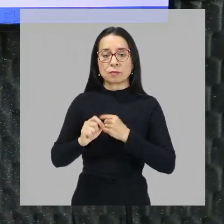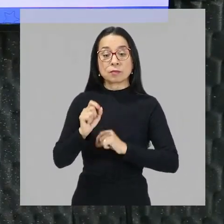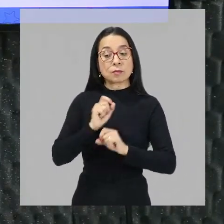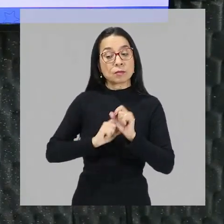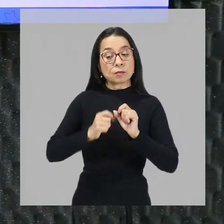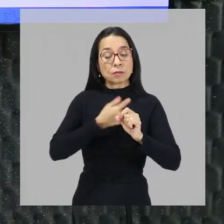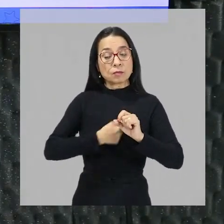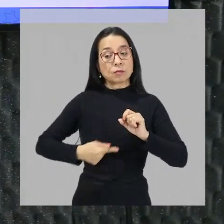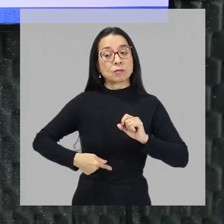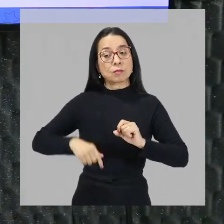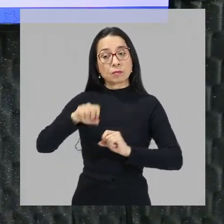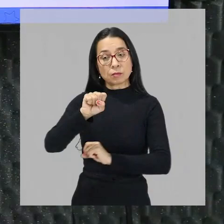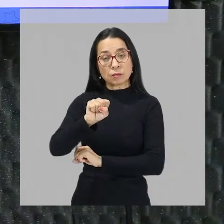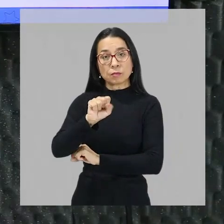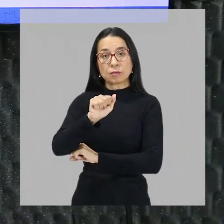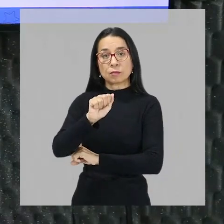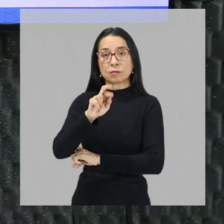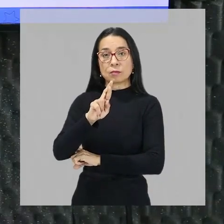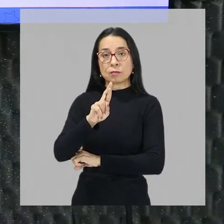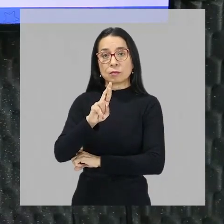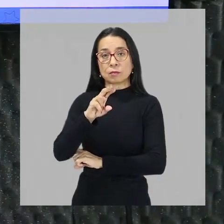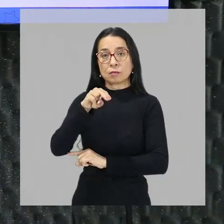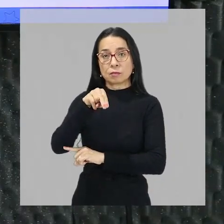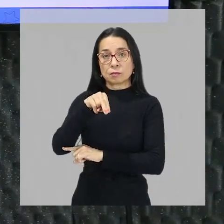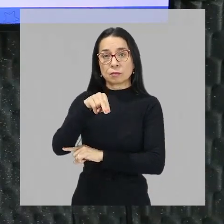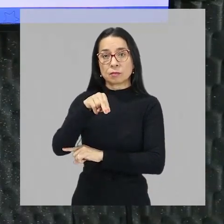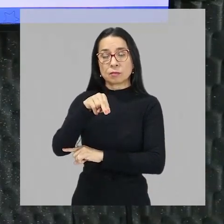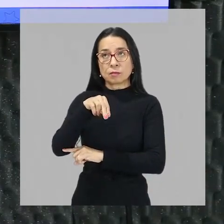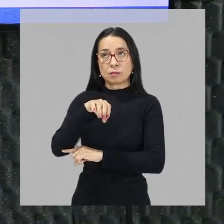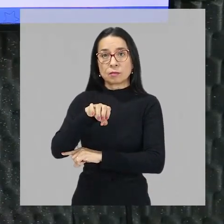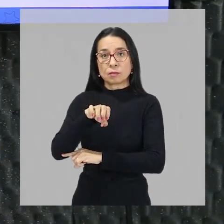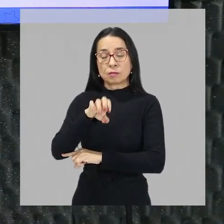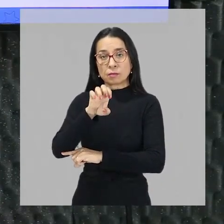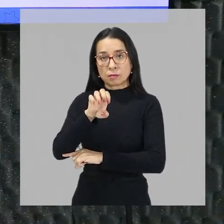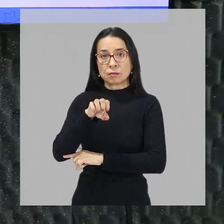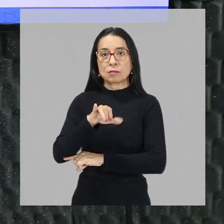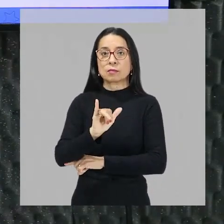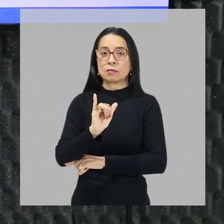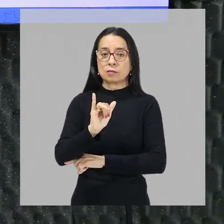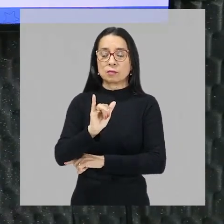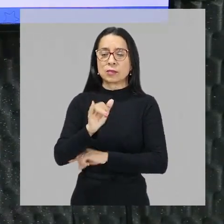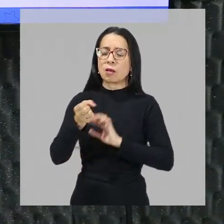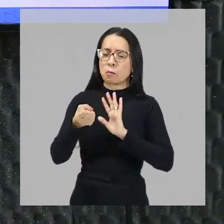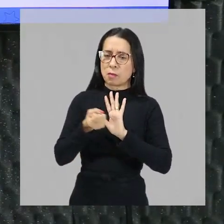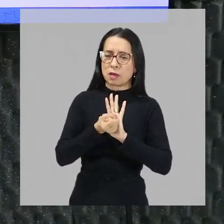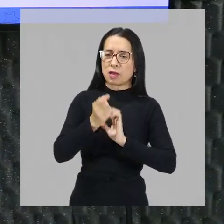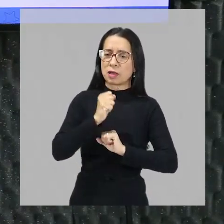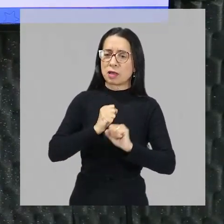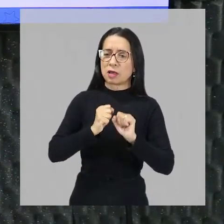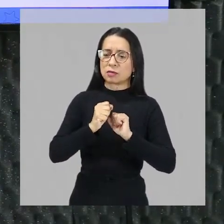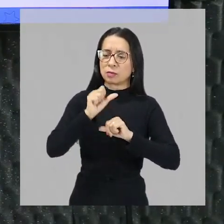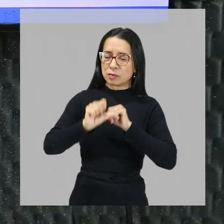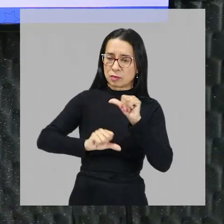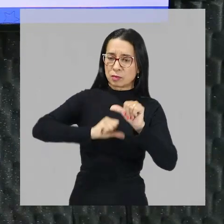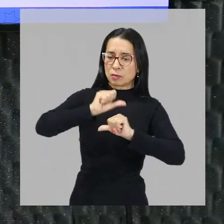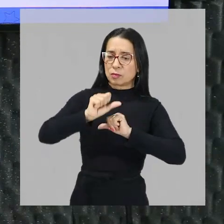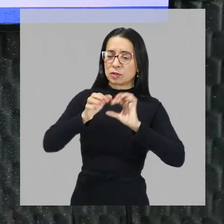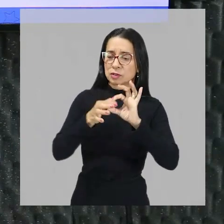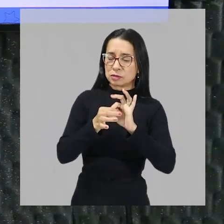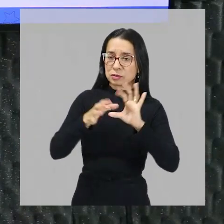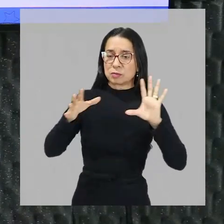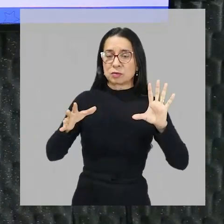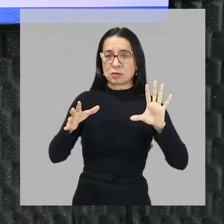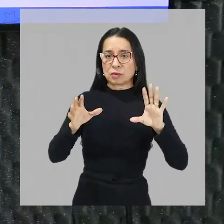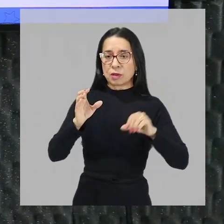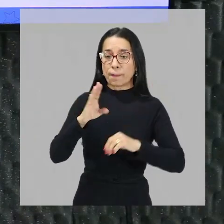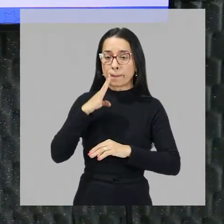governo Sarney, um governo marcado pela transição democrática, principalmente com a Constituição de